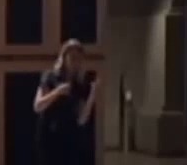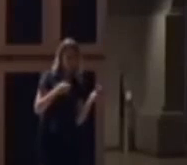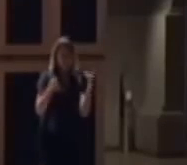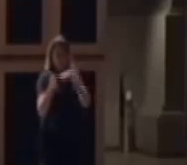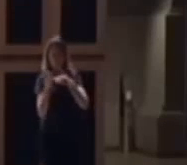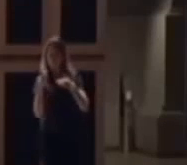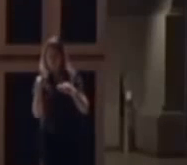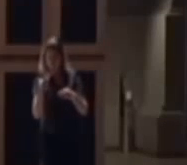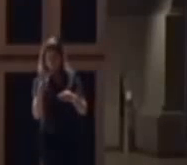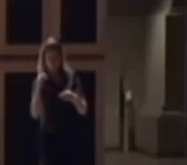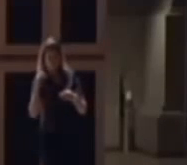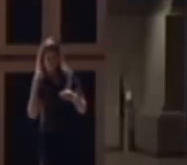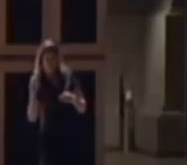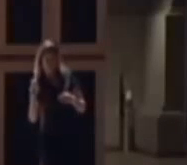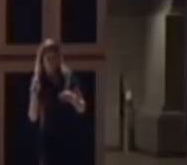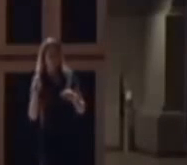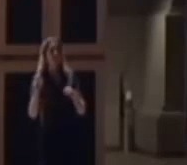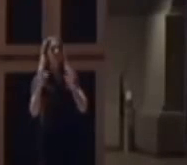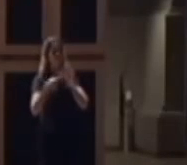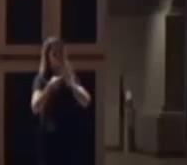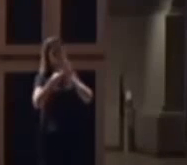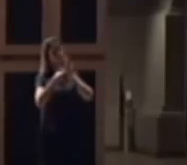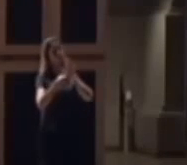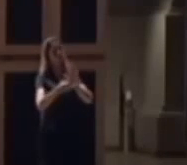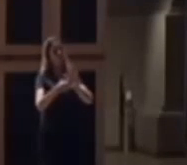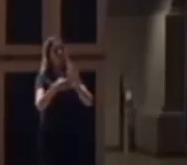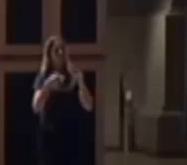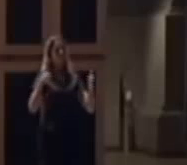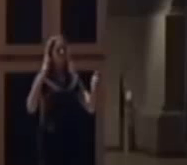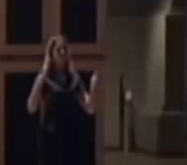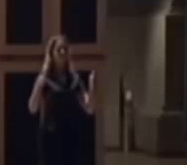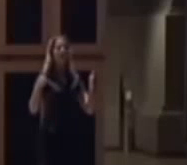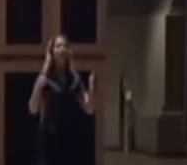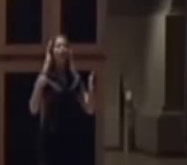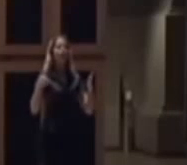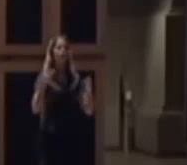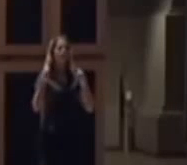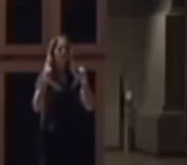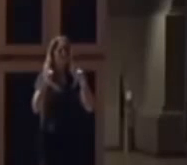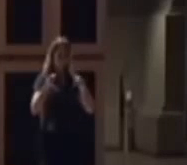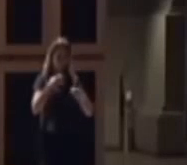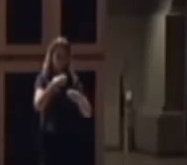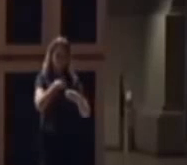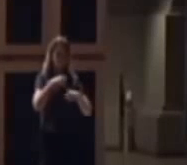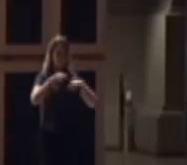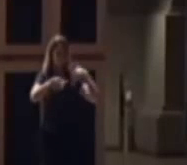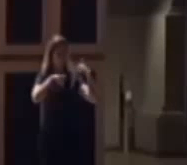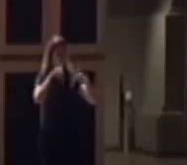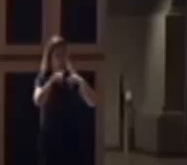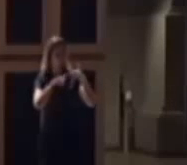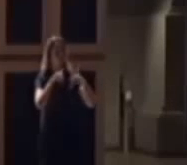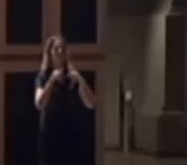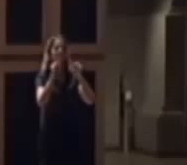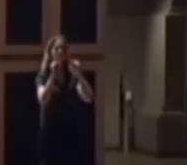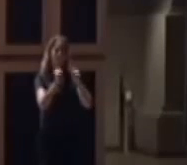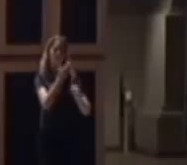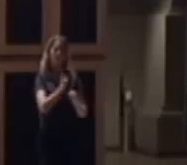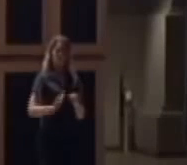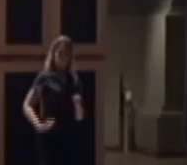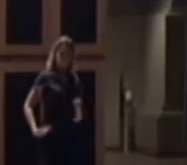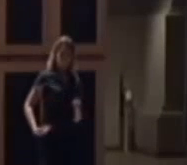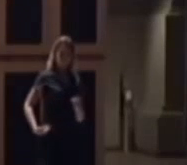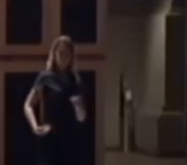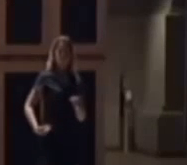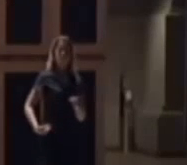temos a consolidação de um novo modelo de gestão, né, uma nova forma de articulação do terceiro setor com o poder público, voltado